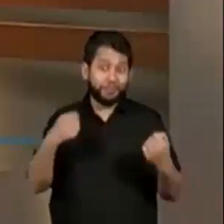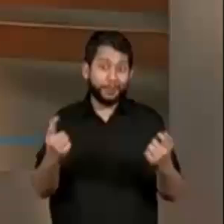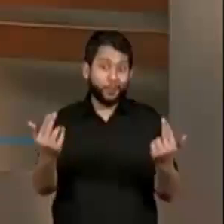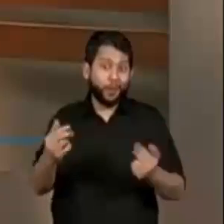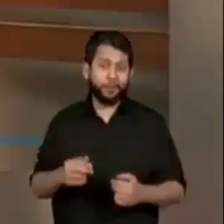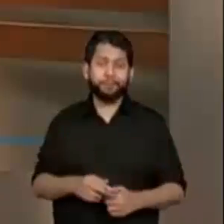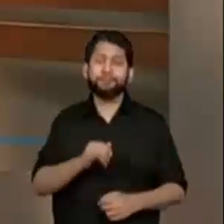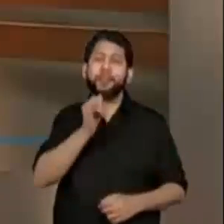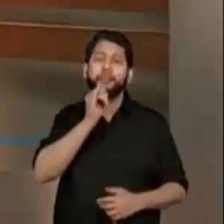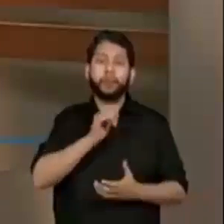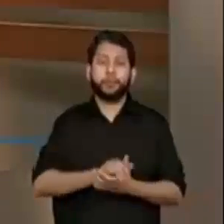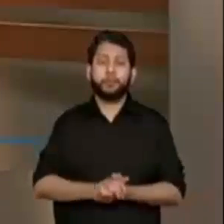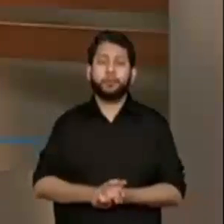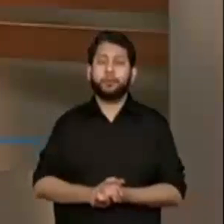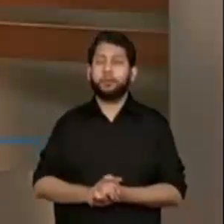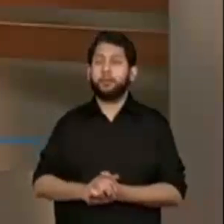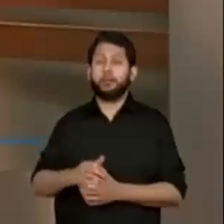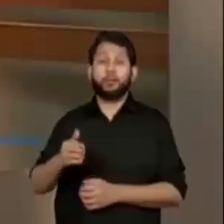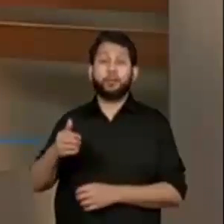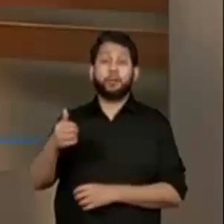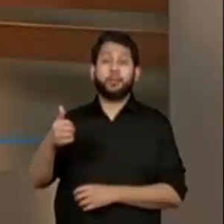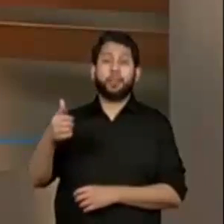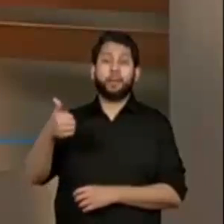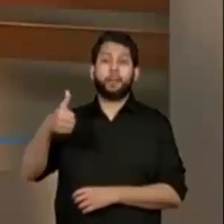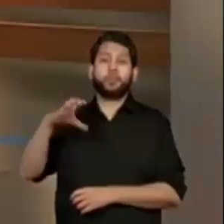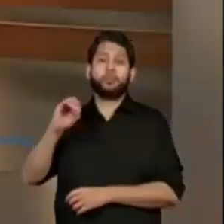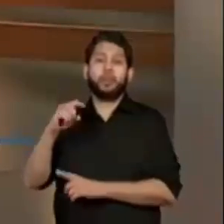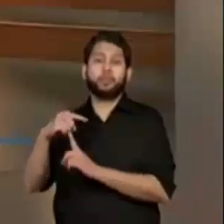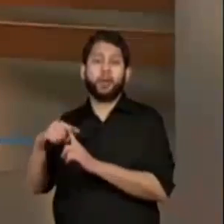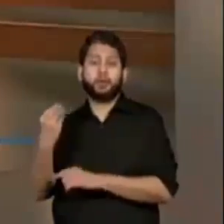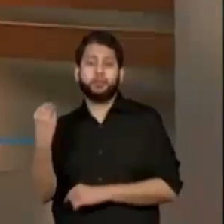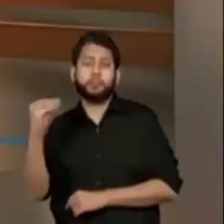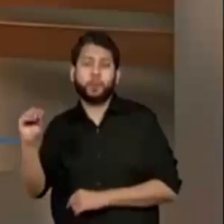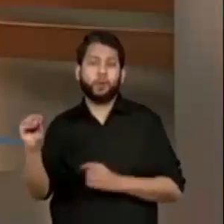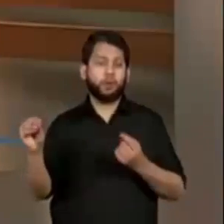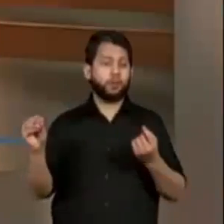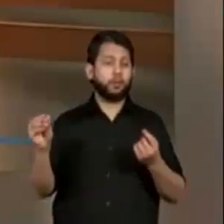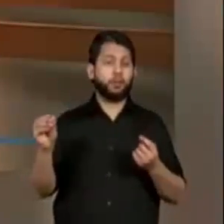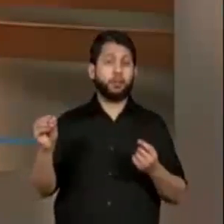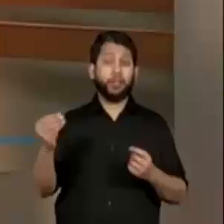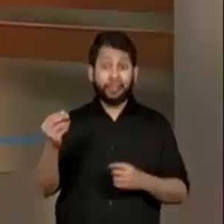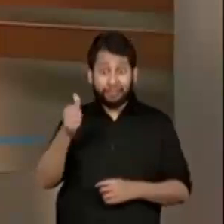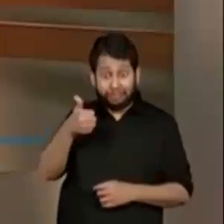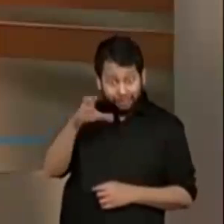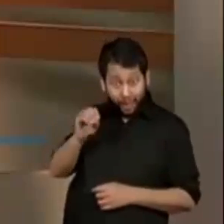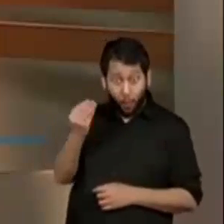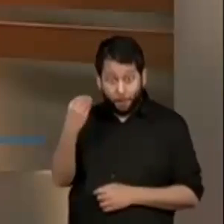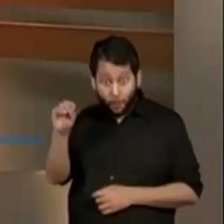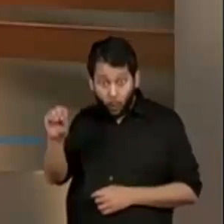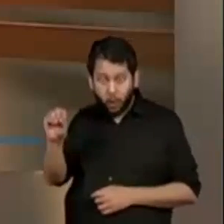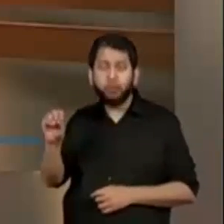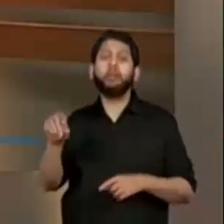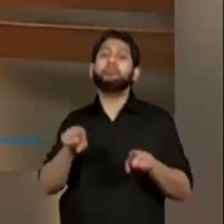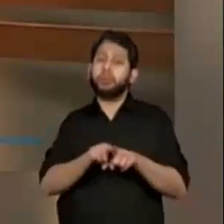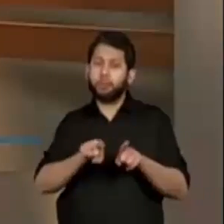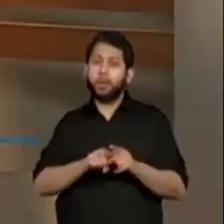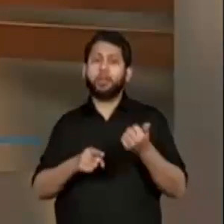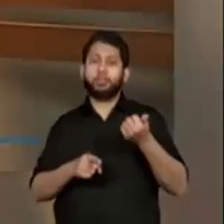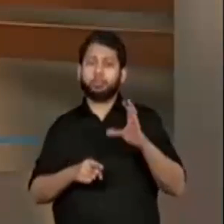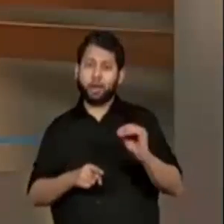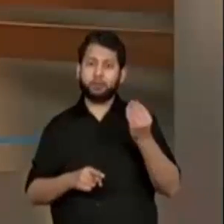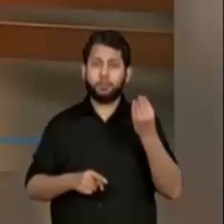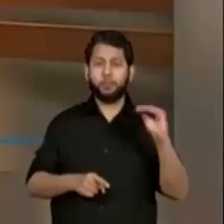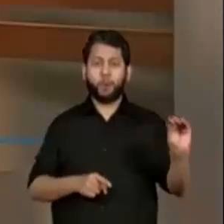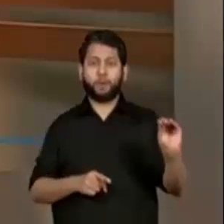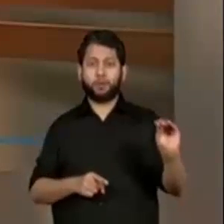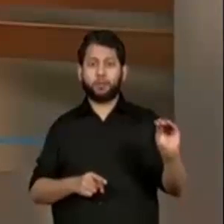ou 20, ou 30, dos dois lados, permanece igual, permanece em relação de igualdade.